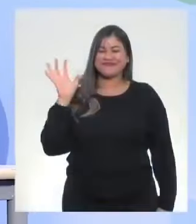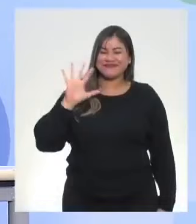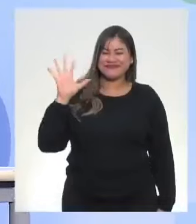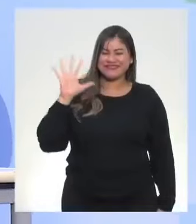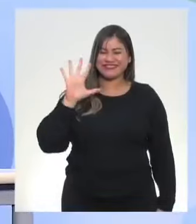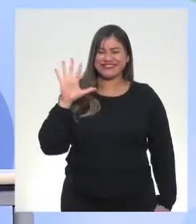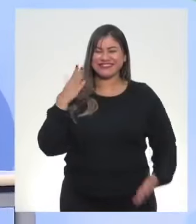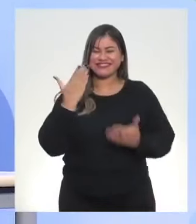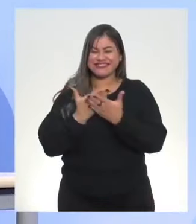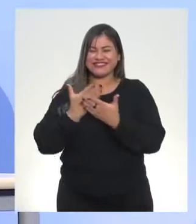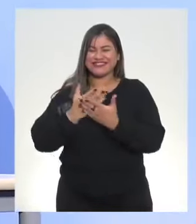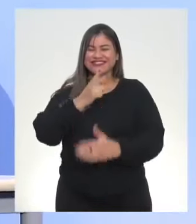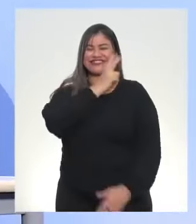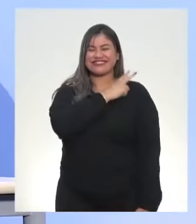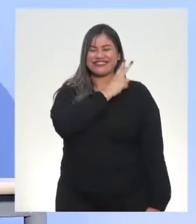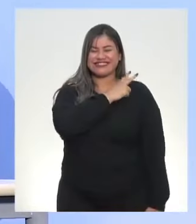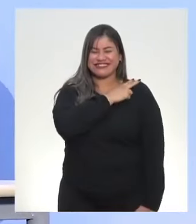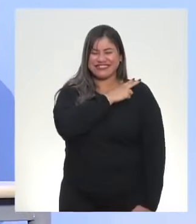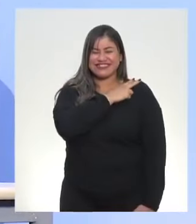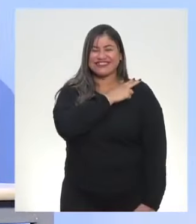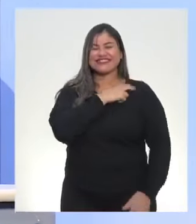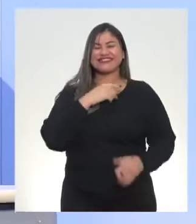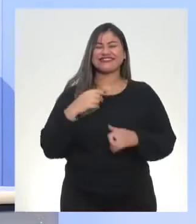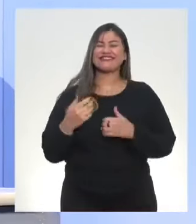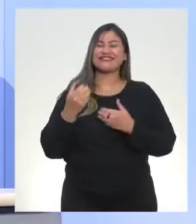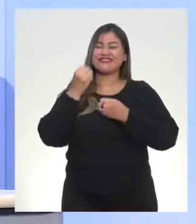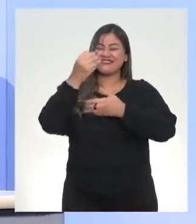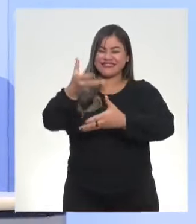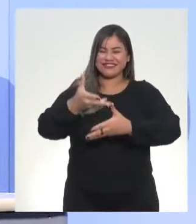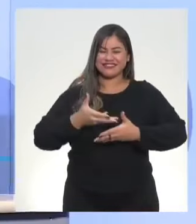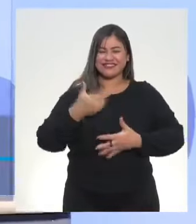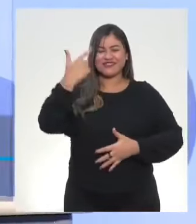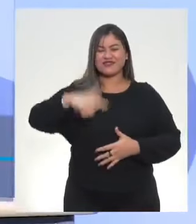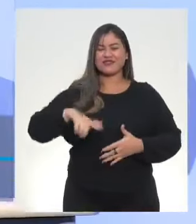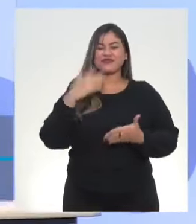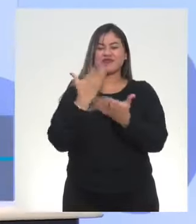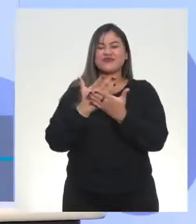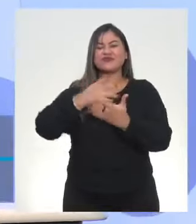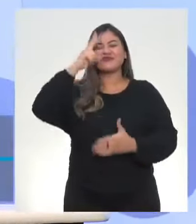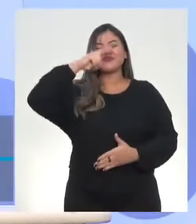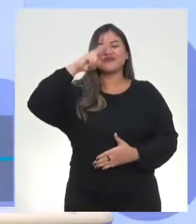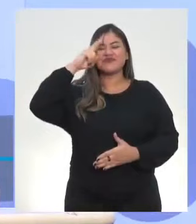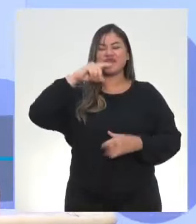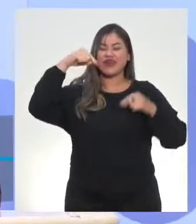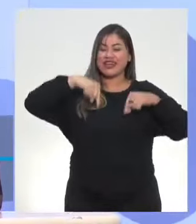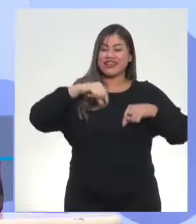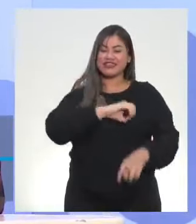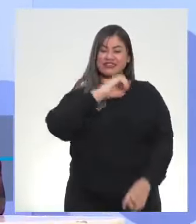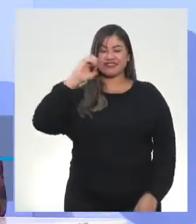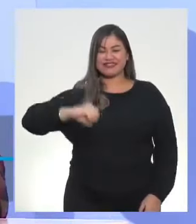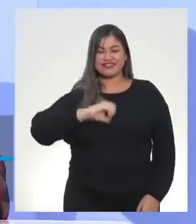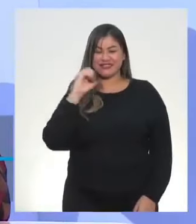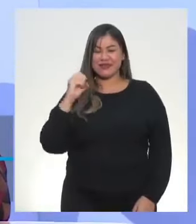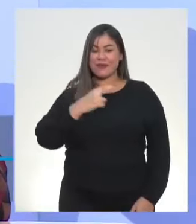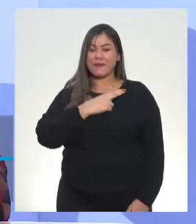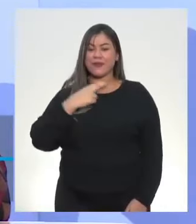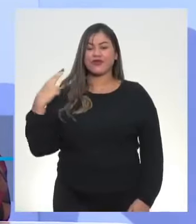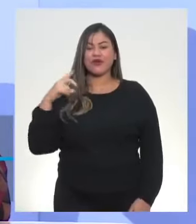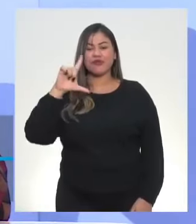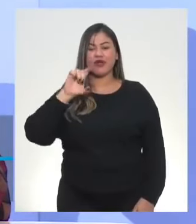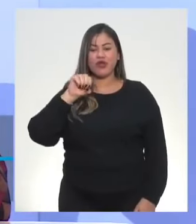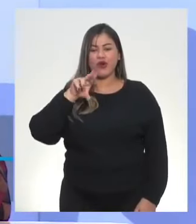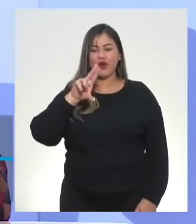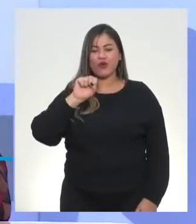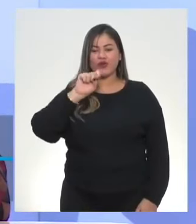Olá, estudantes da segunda série do ensino médio, sejam bem-vindos a mais uma aula de História aqui no Centro de Mídias. Eu sou a professora